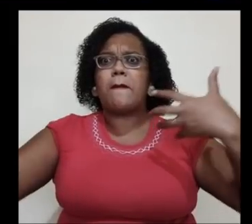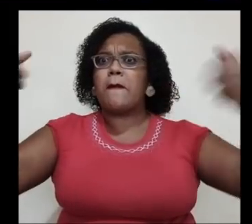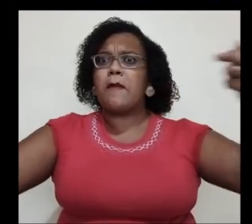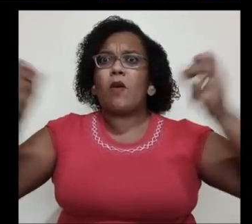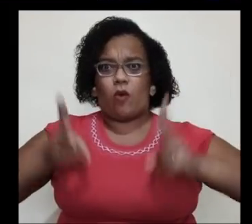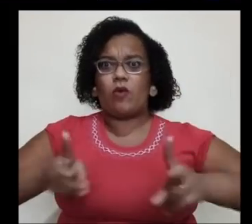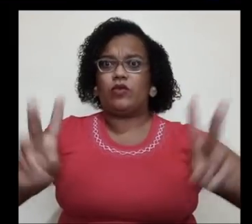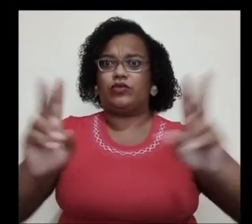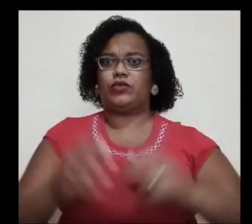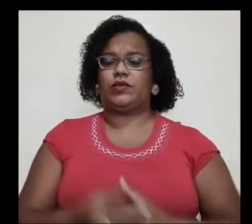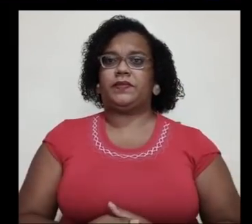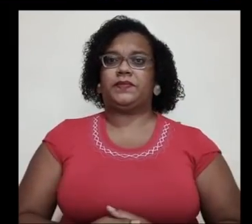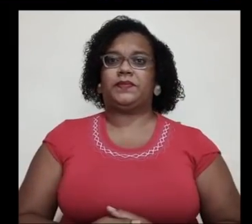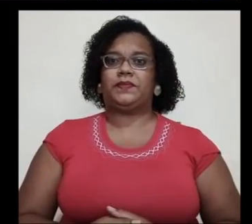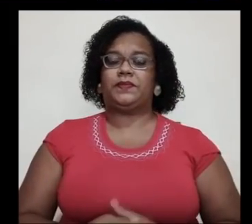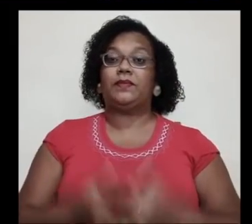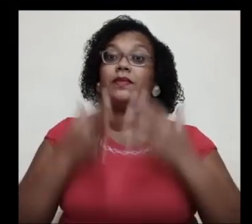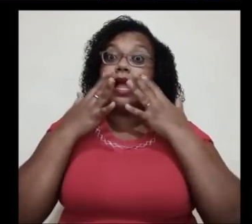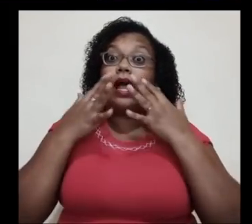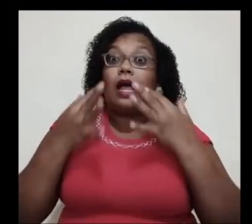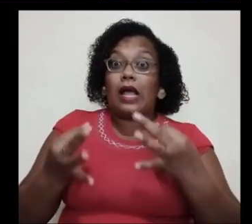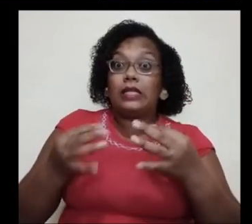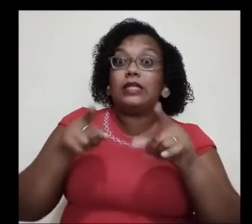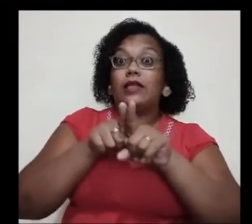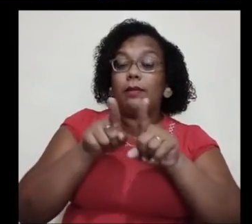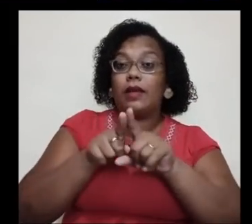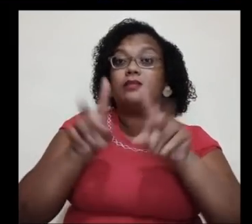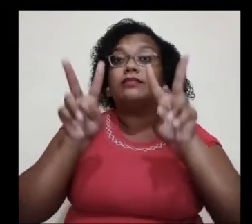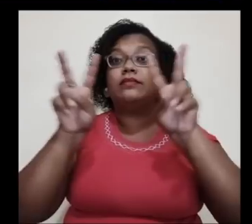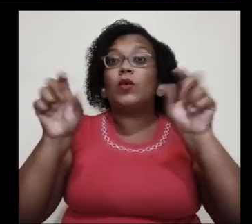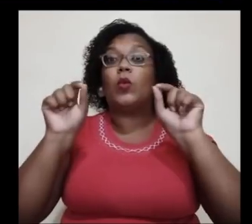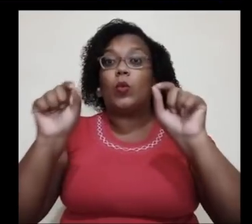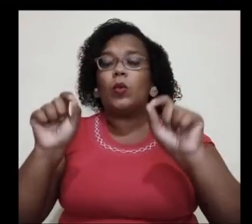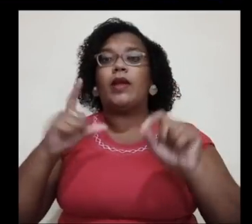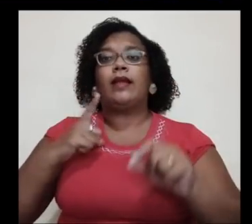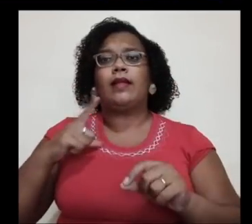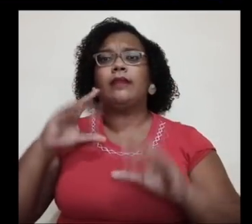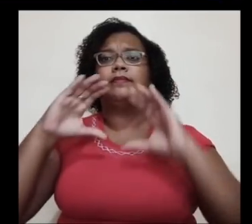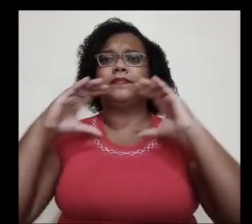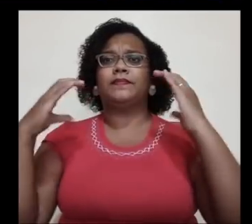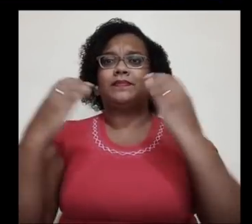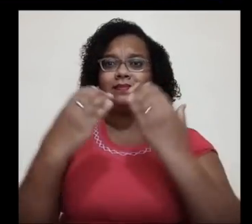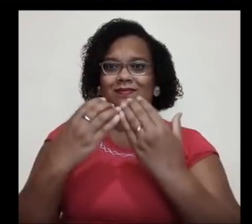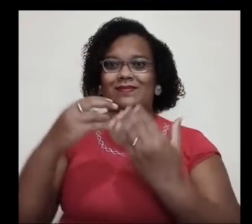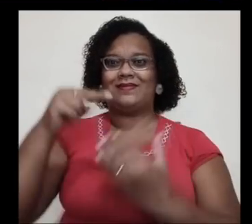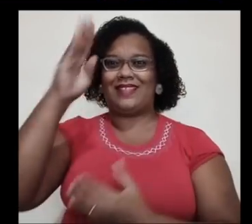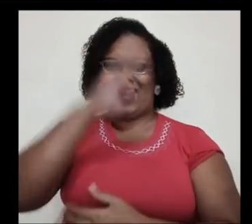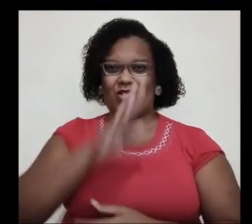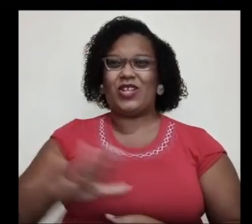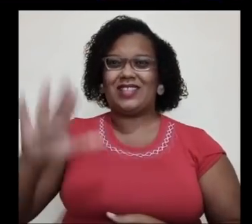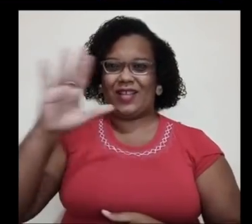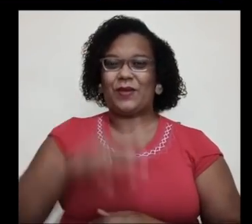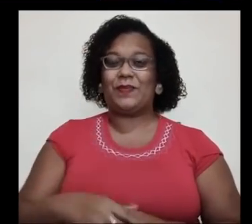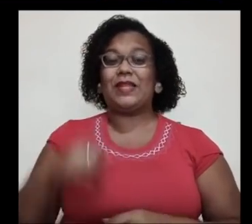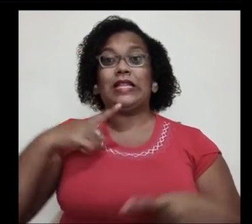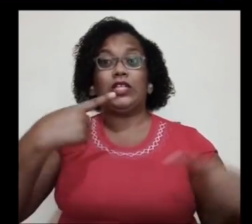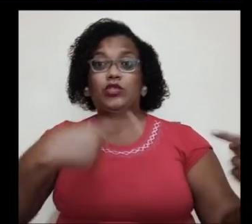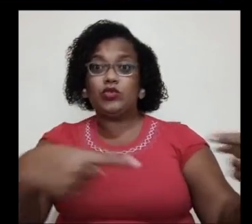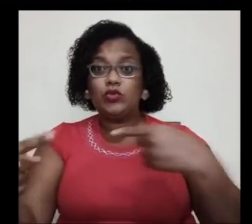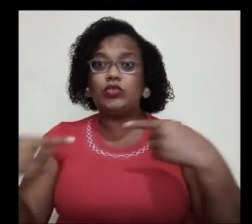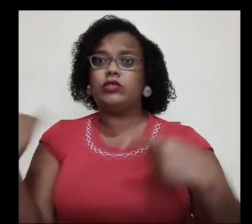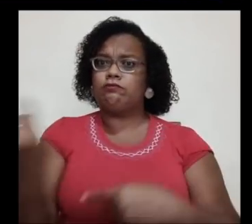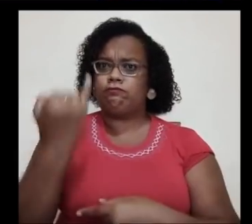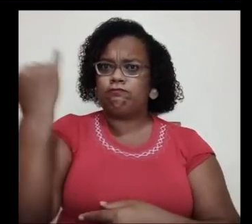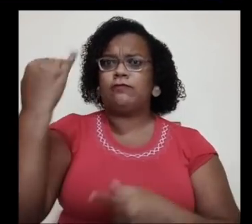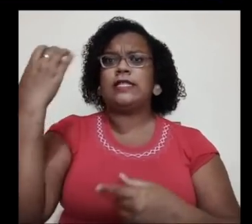Nacional, a gente vai discutir a importância da ciência, a importância de reduzir os cortes, de aumentar o orçamento,